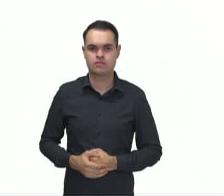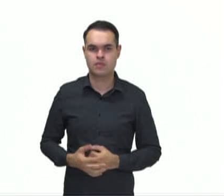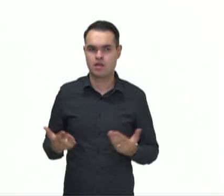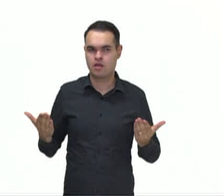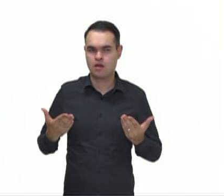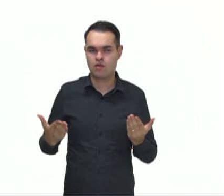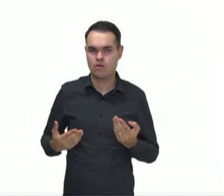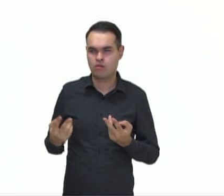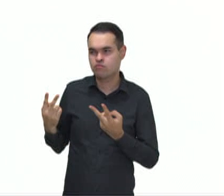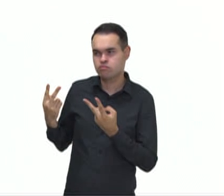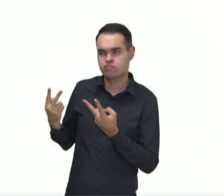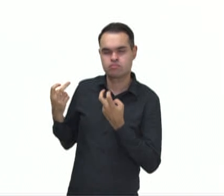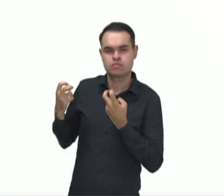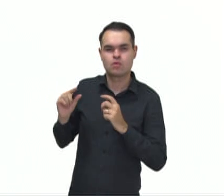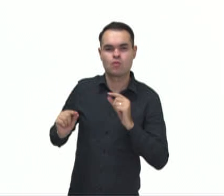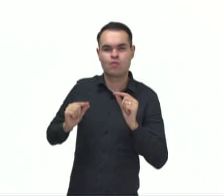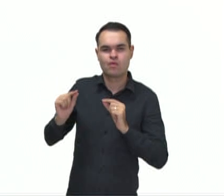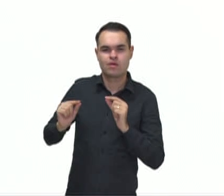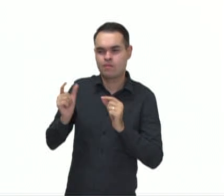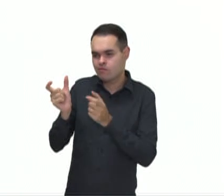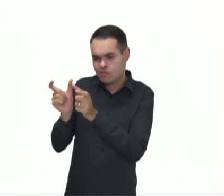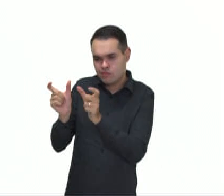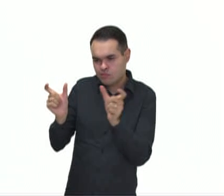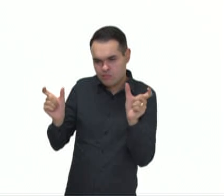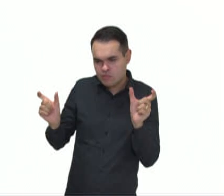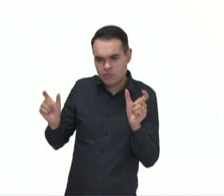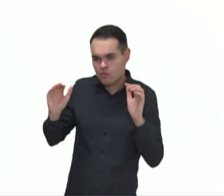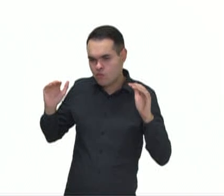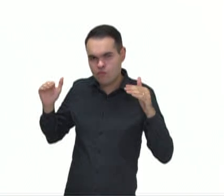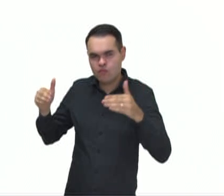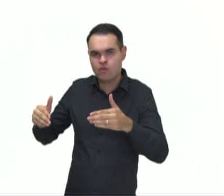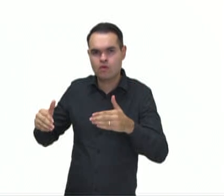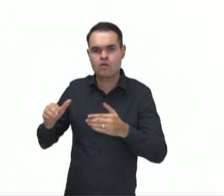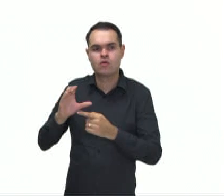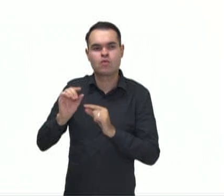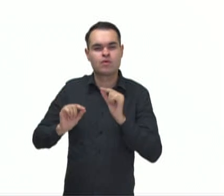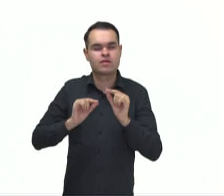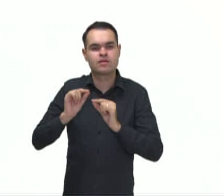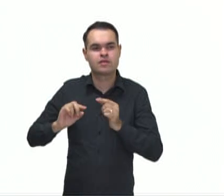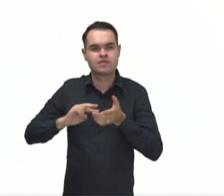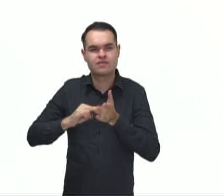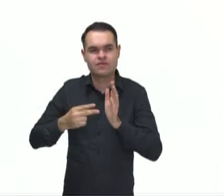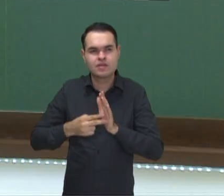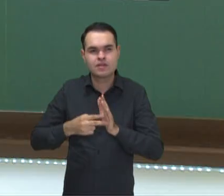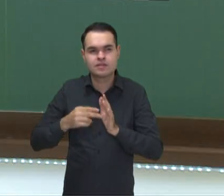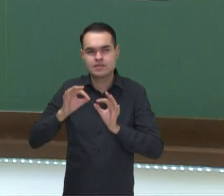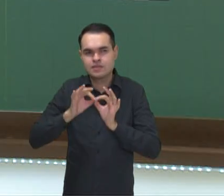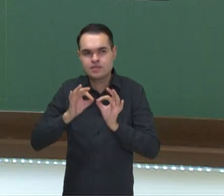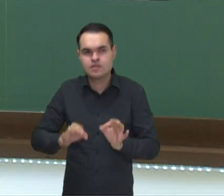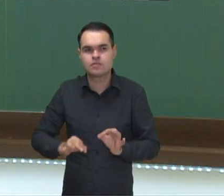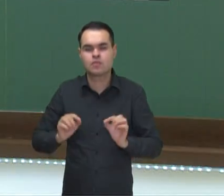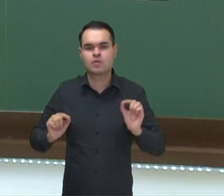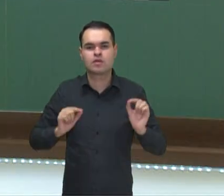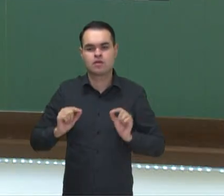verificar os recursos usados para abordar o que é convecção de maneira simples.